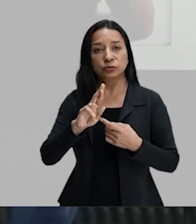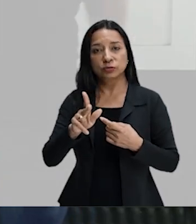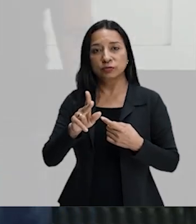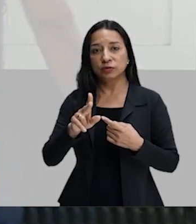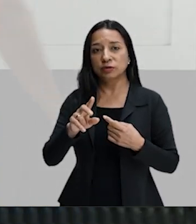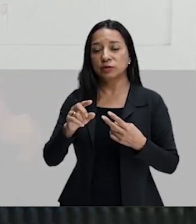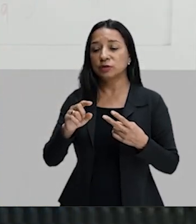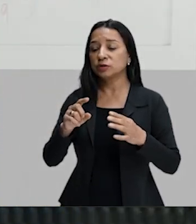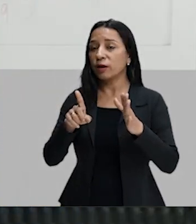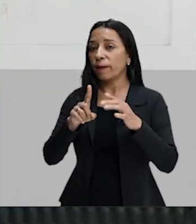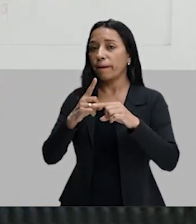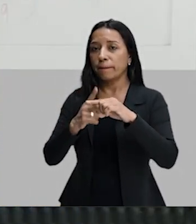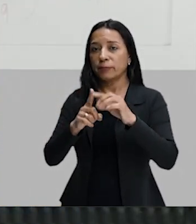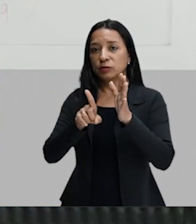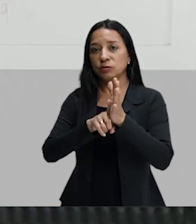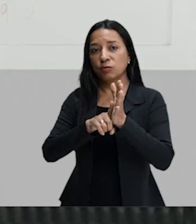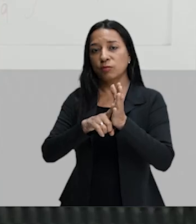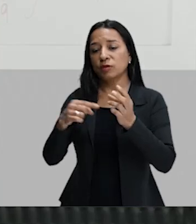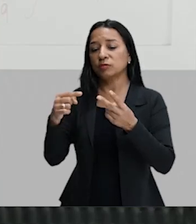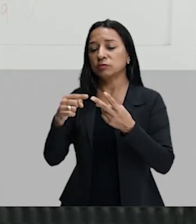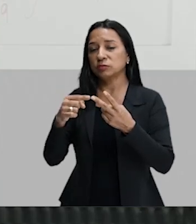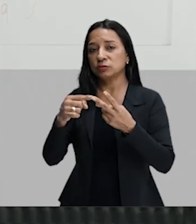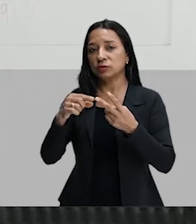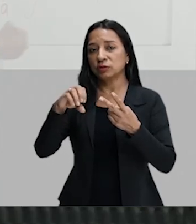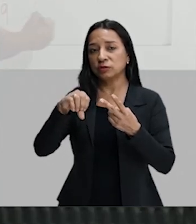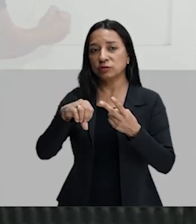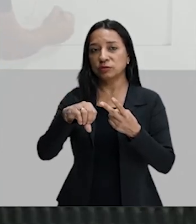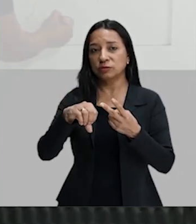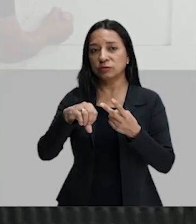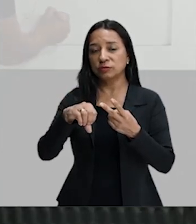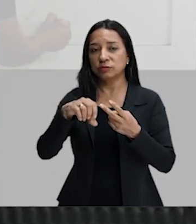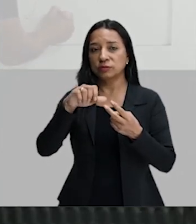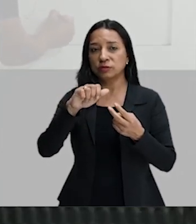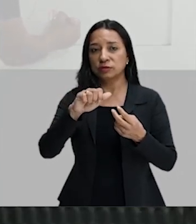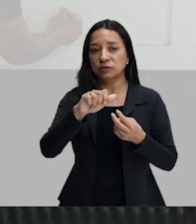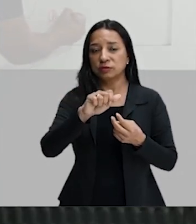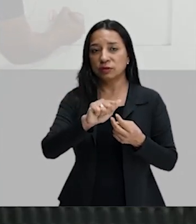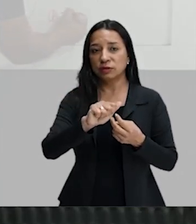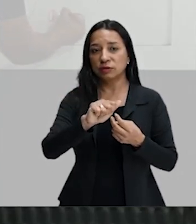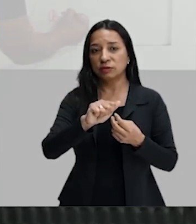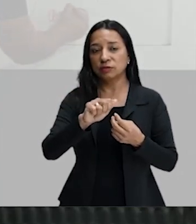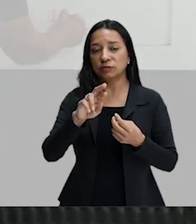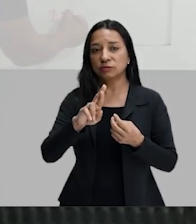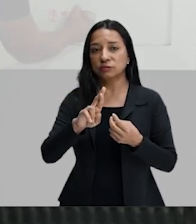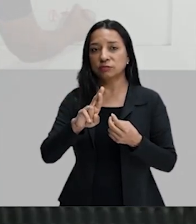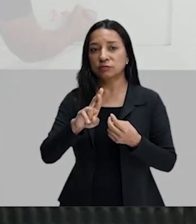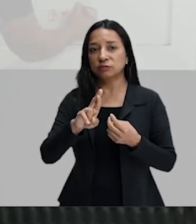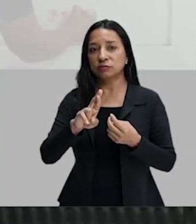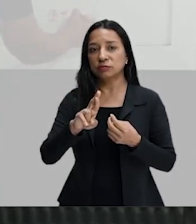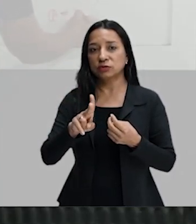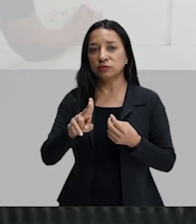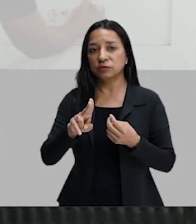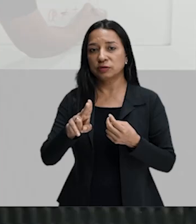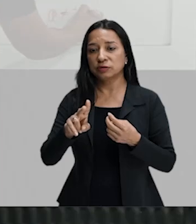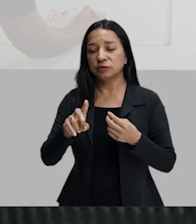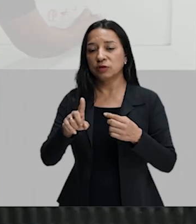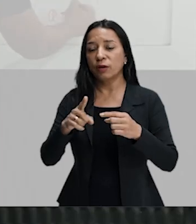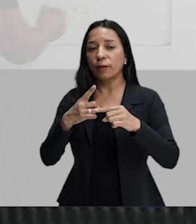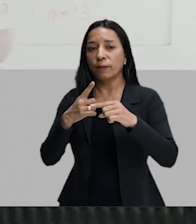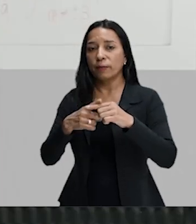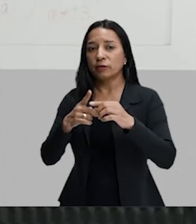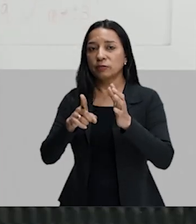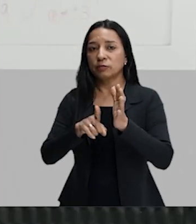9. Ou seja, o a é diferente de mais ou menos